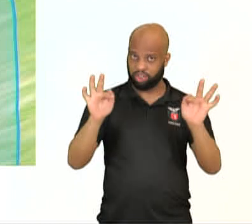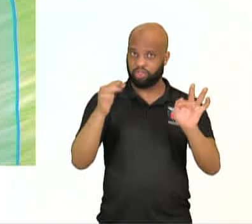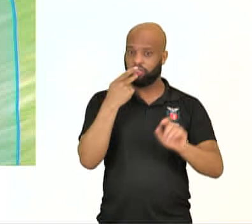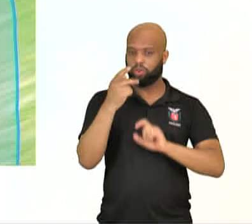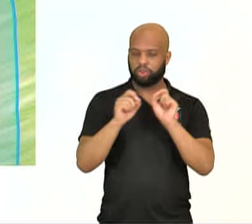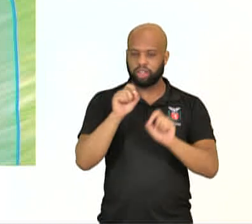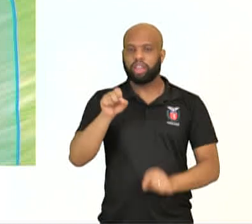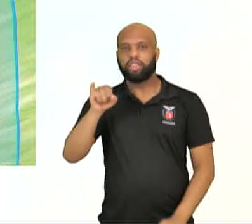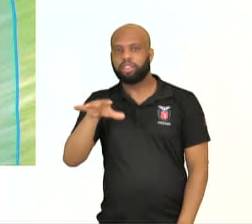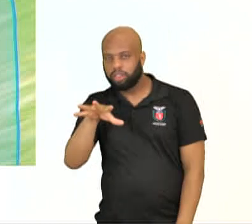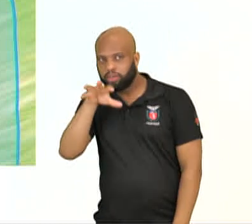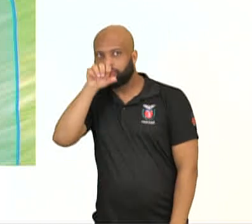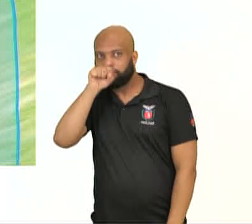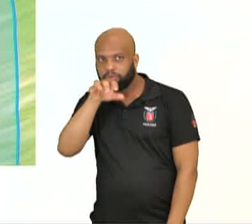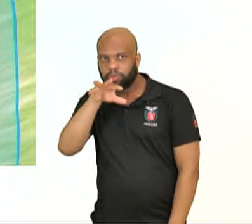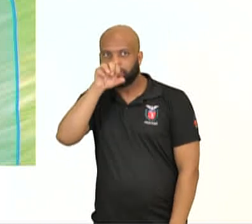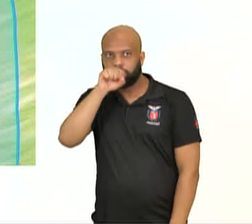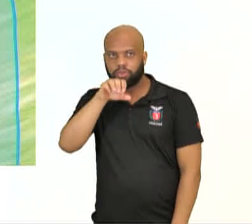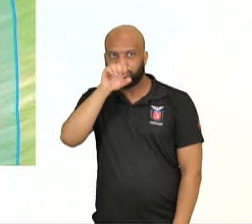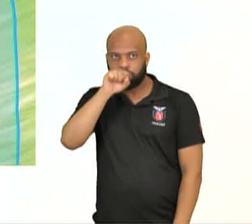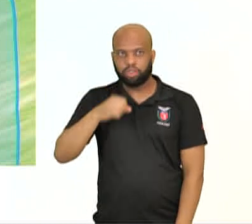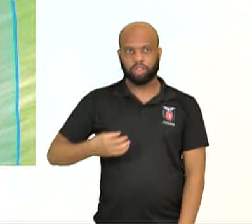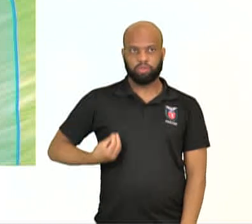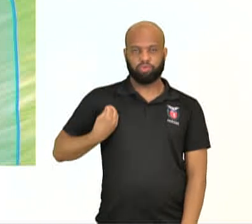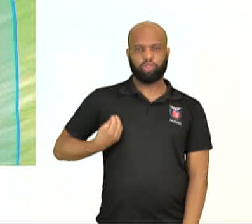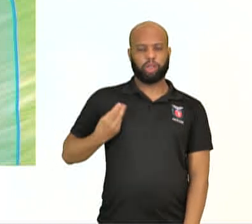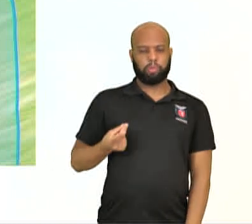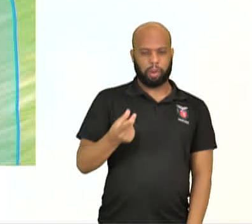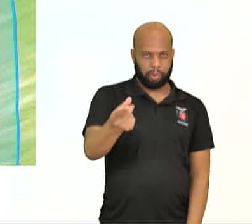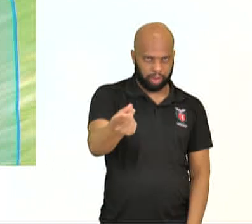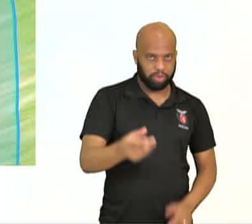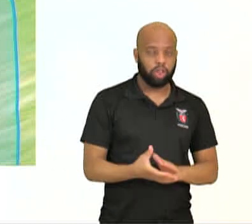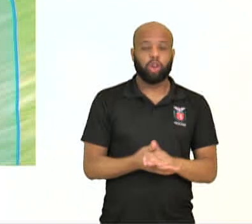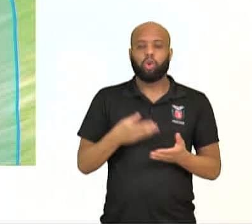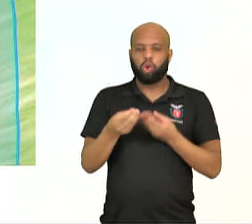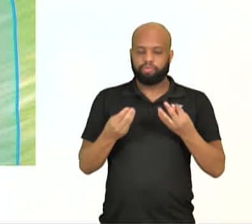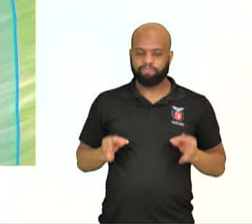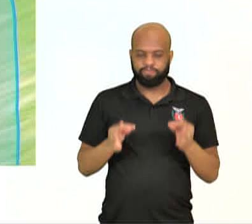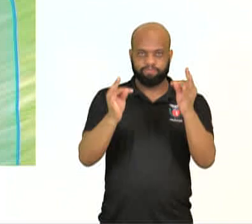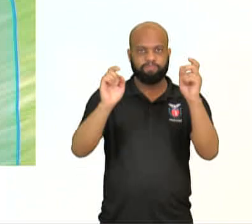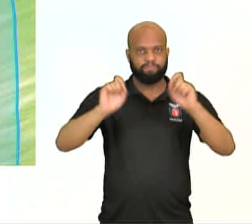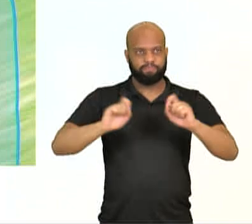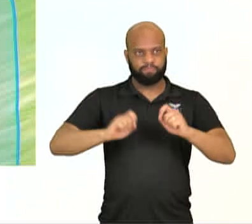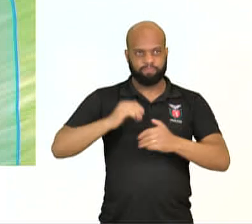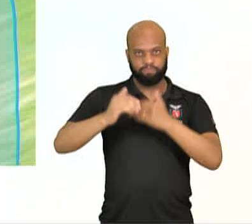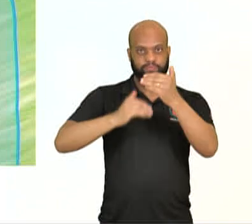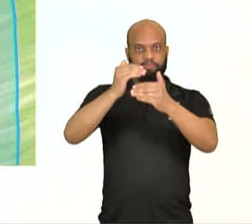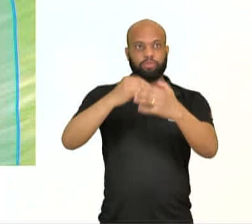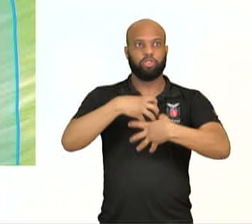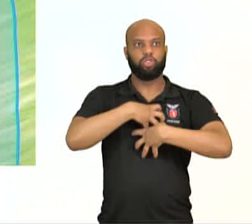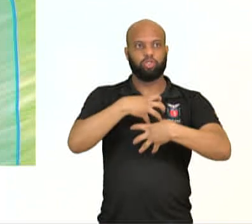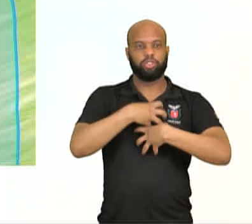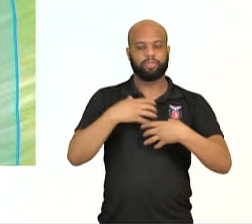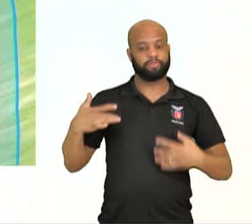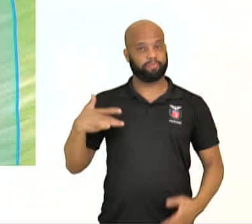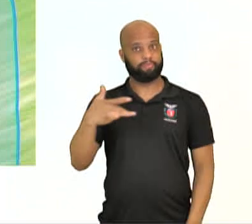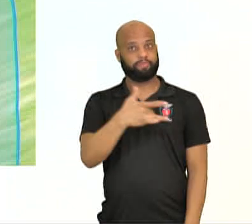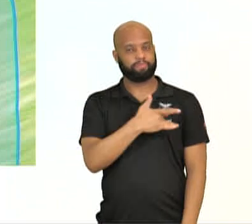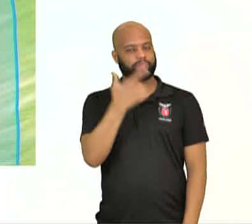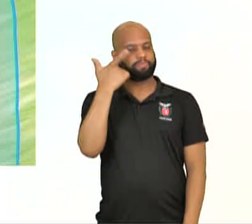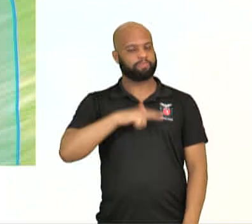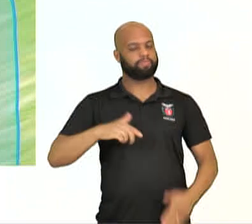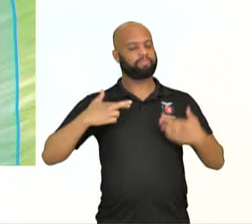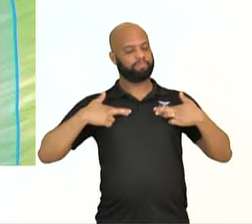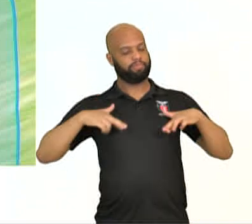respira melhor vive mais? Como a tecnologia pode contribuir para desenvolver o hábito saudável de